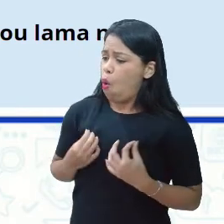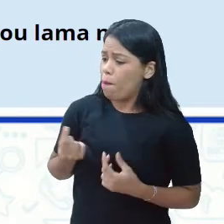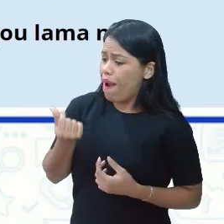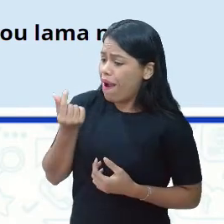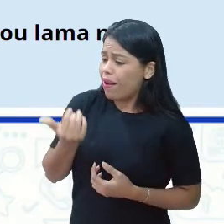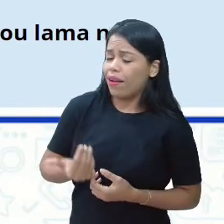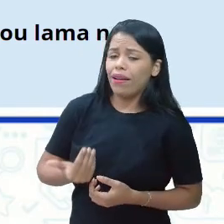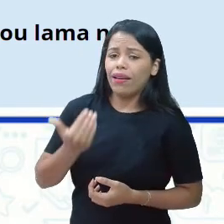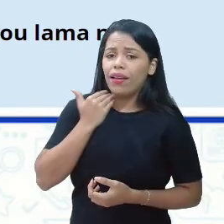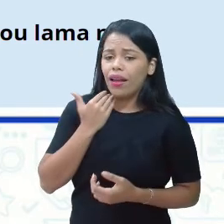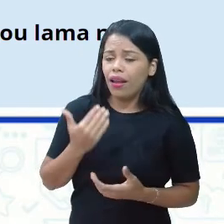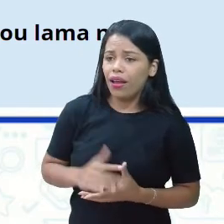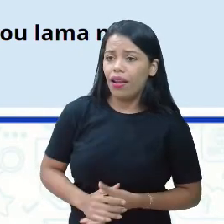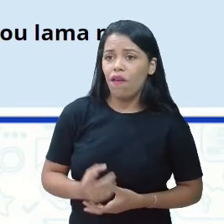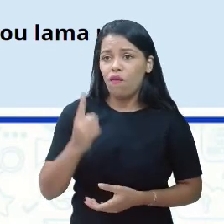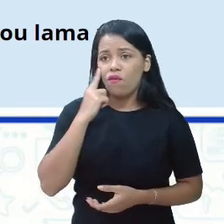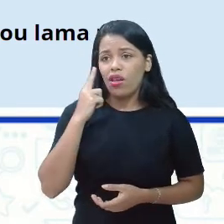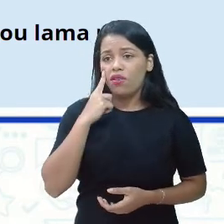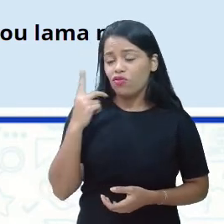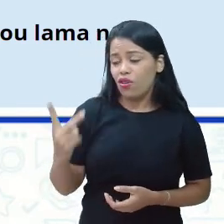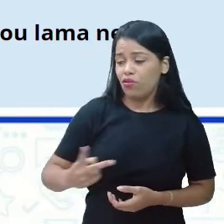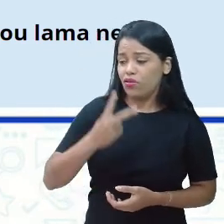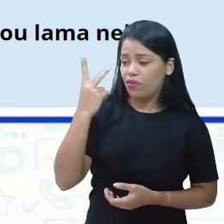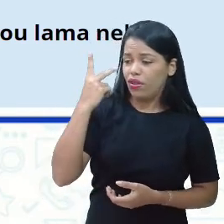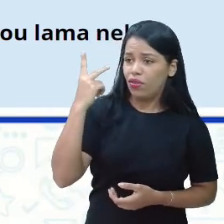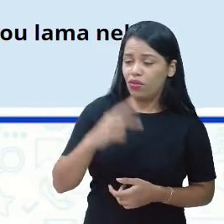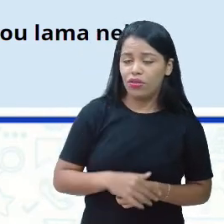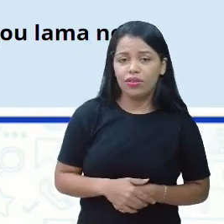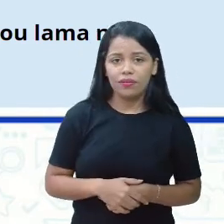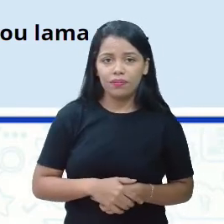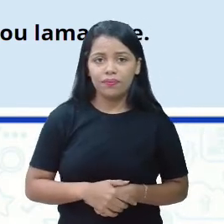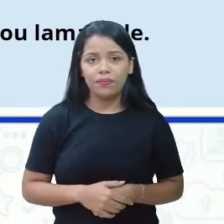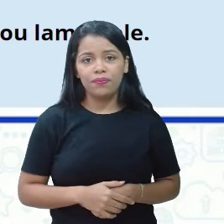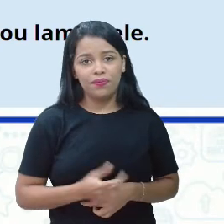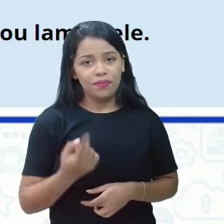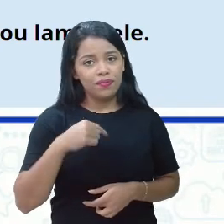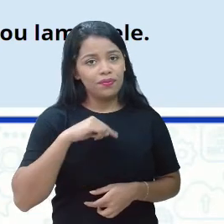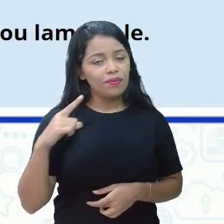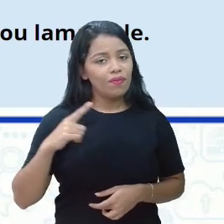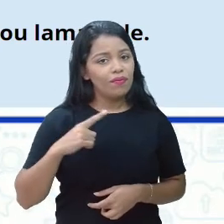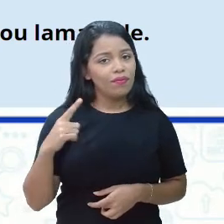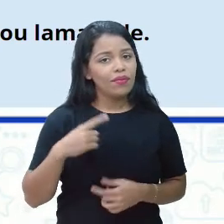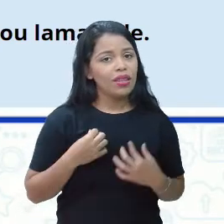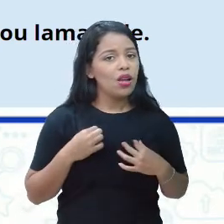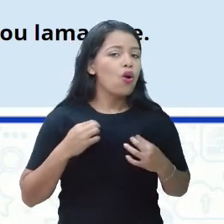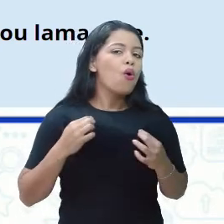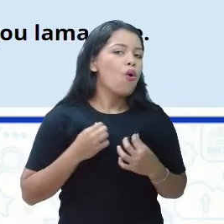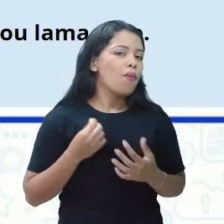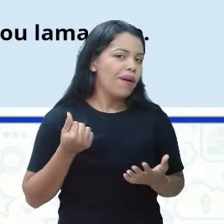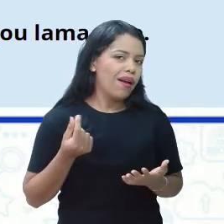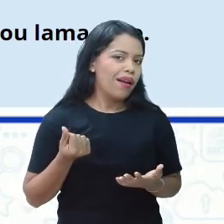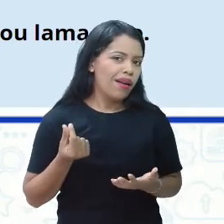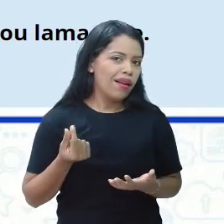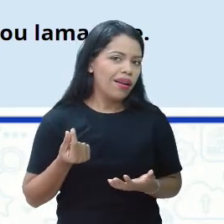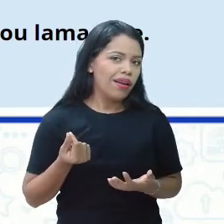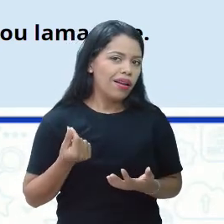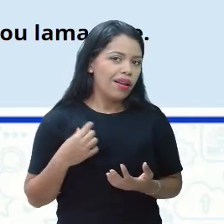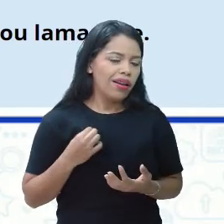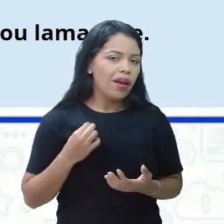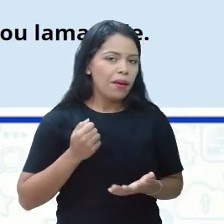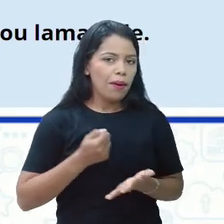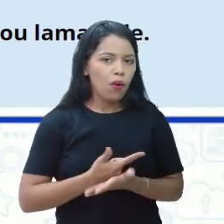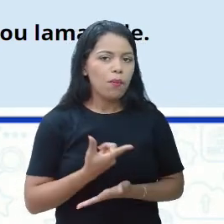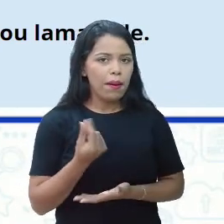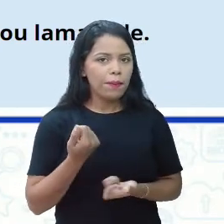dinheiro? Olha os valores, minha gente. Não é? Nós temos aqui, roupa custa dinheiro? Custa.